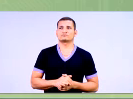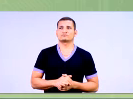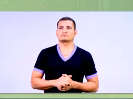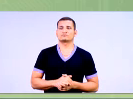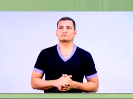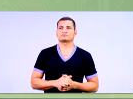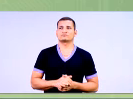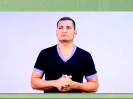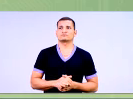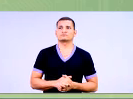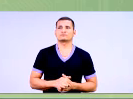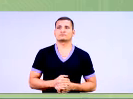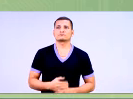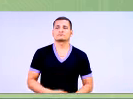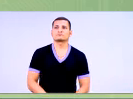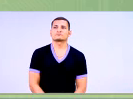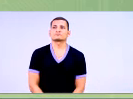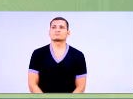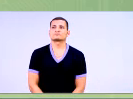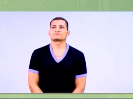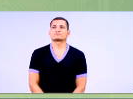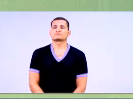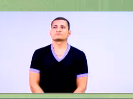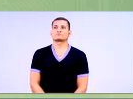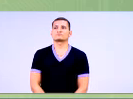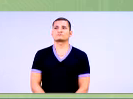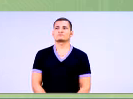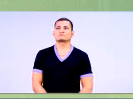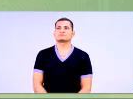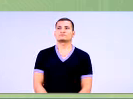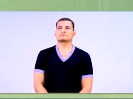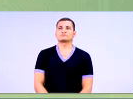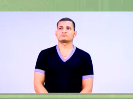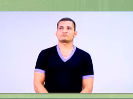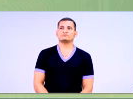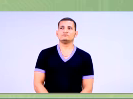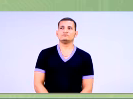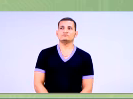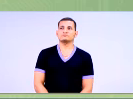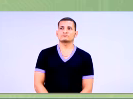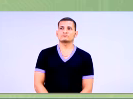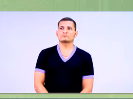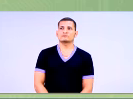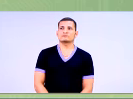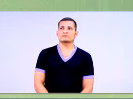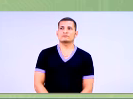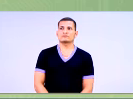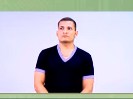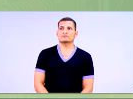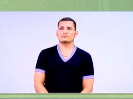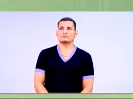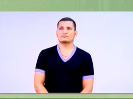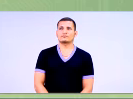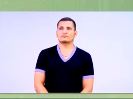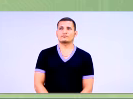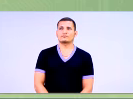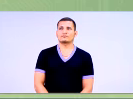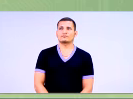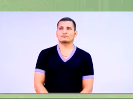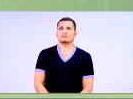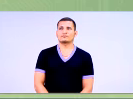assim, shan. Então, conservation. Logo, esse é o sufixo. E a tradução vai